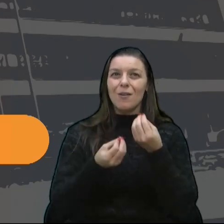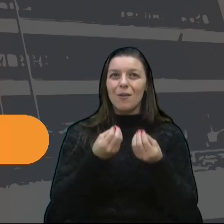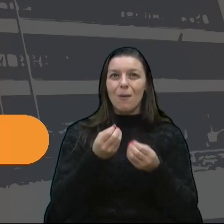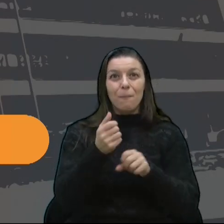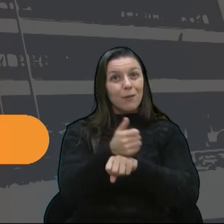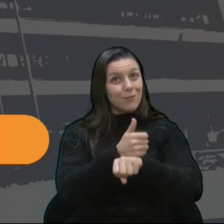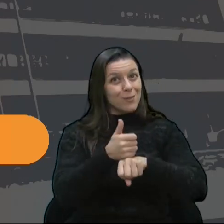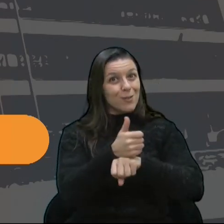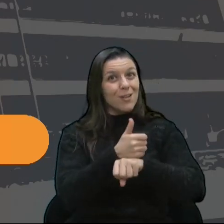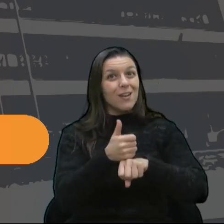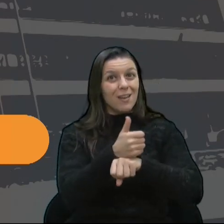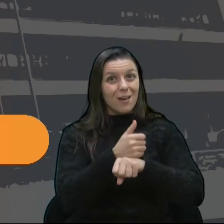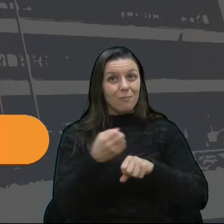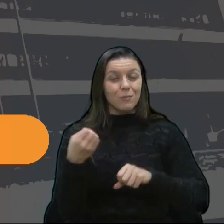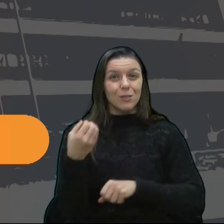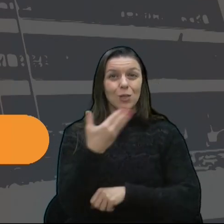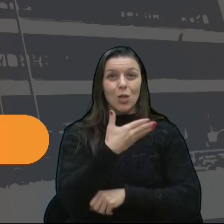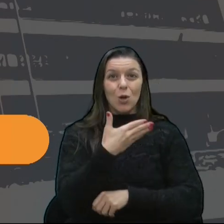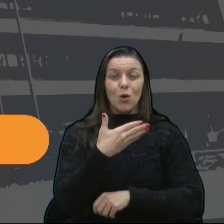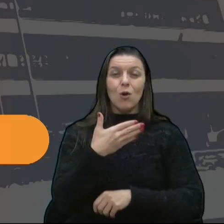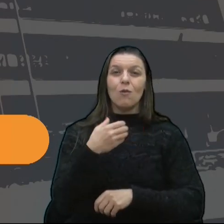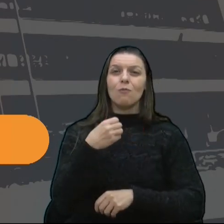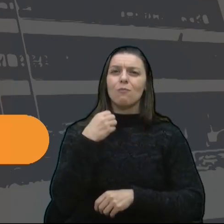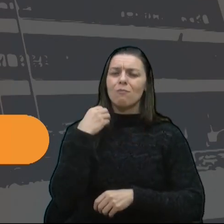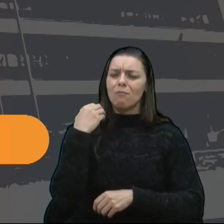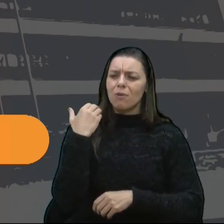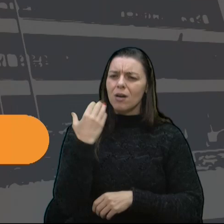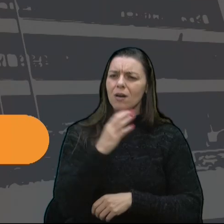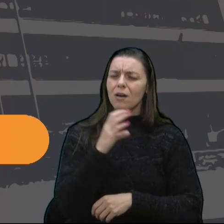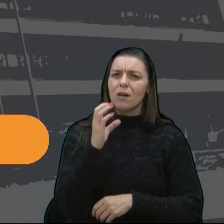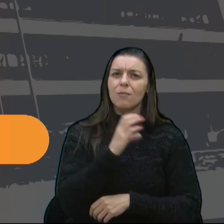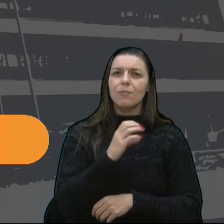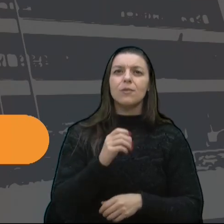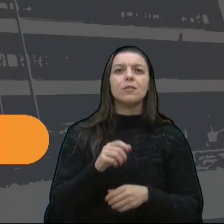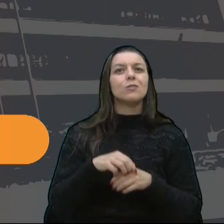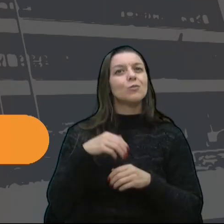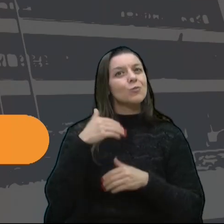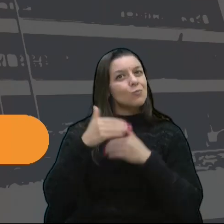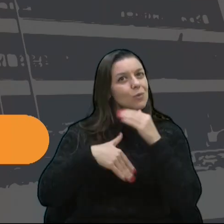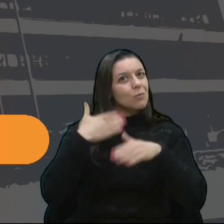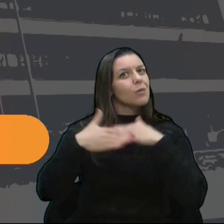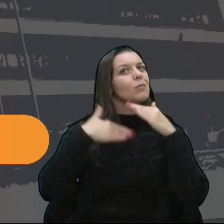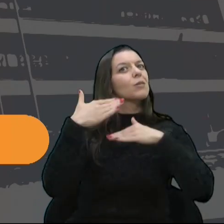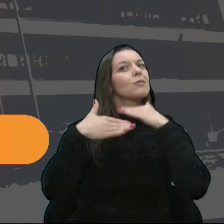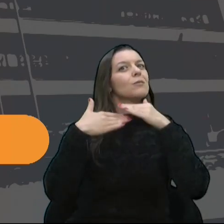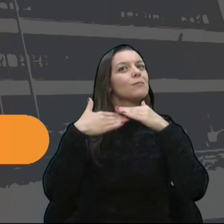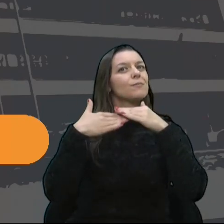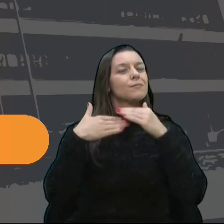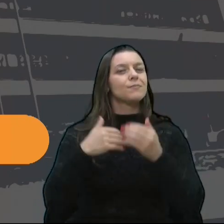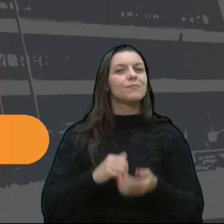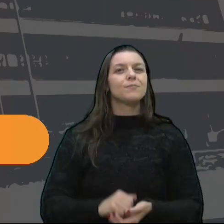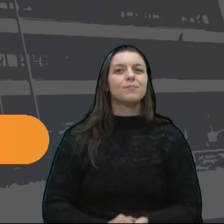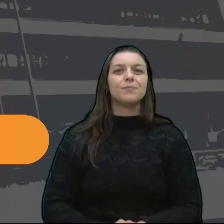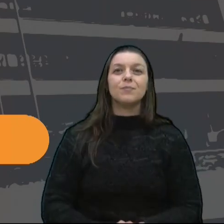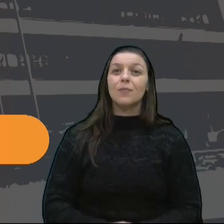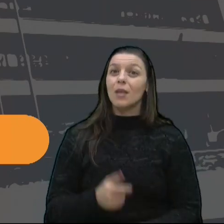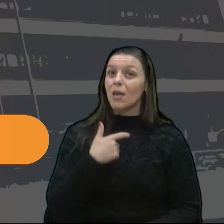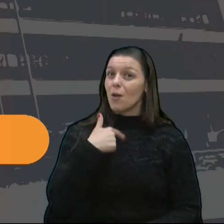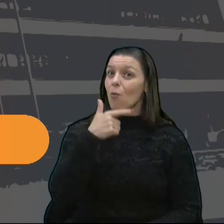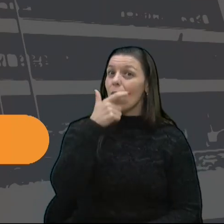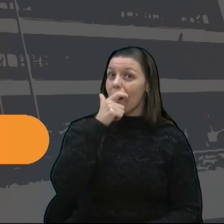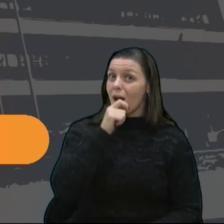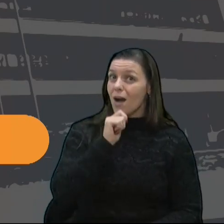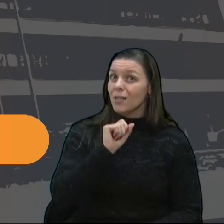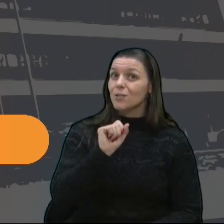mas eu vejo essa nova geração com muito pique, com muito bons olhos, e tudo que eles têm para nos entregar. Eu acho que nós temos que